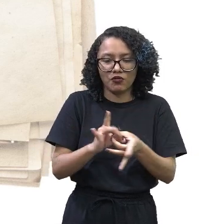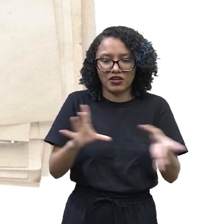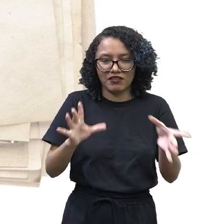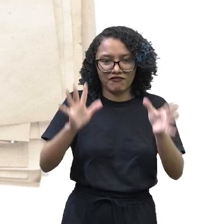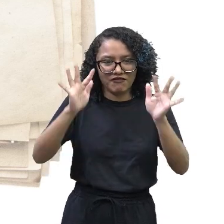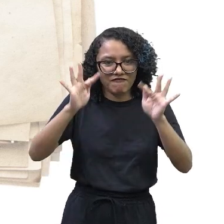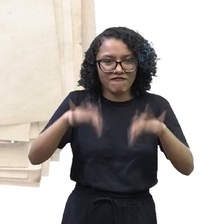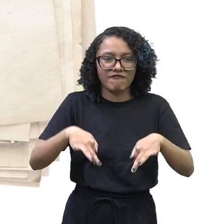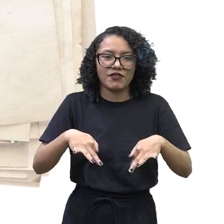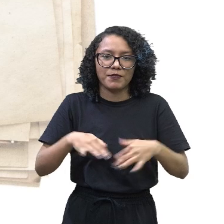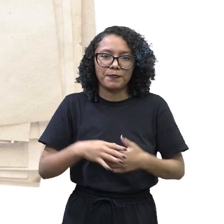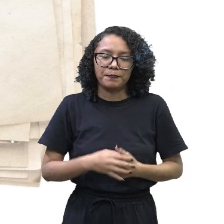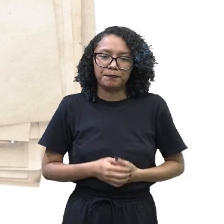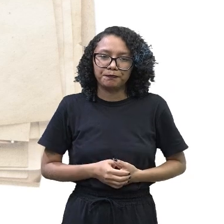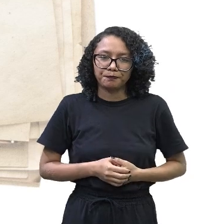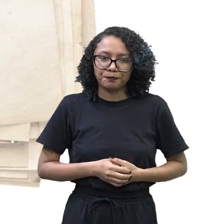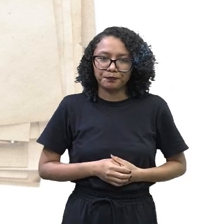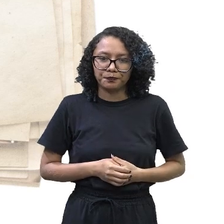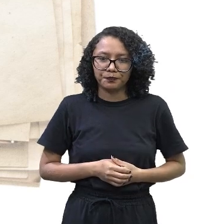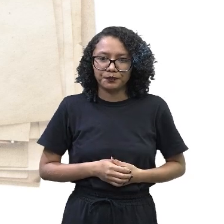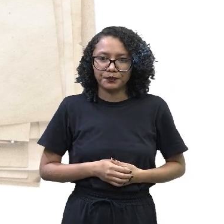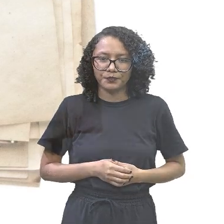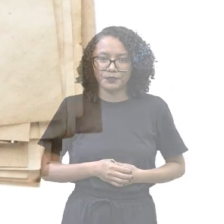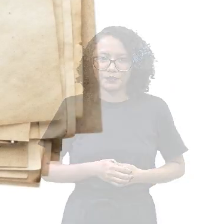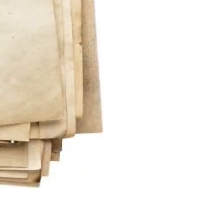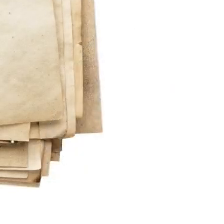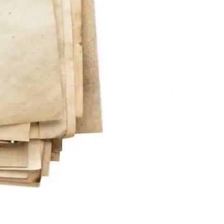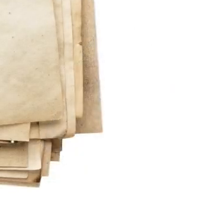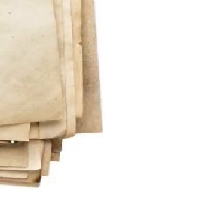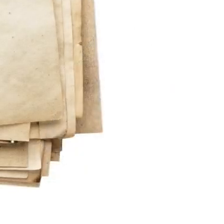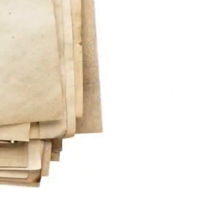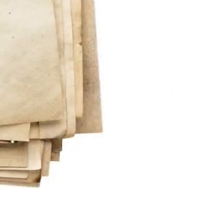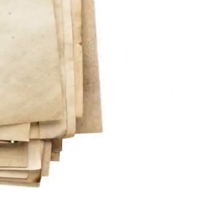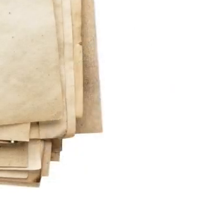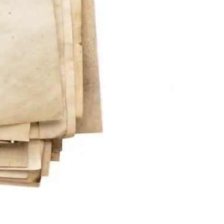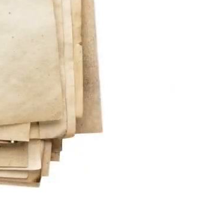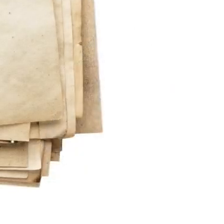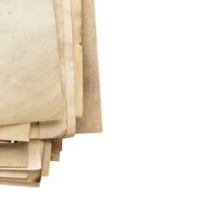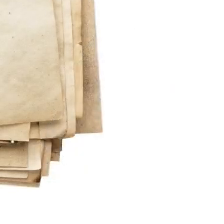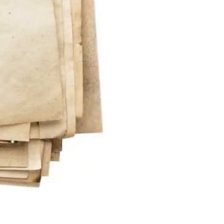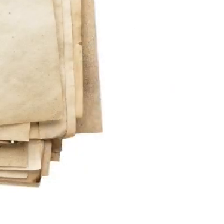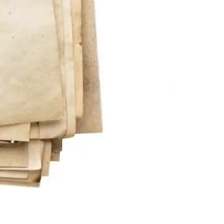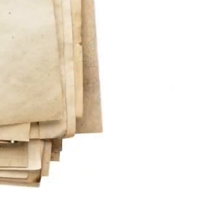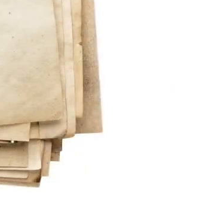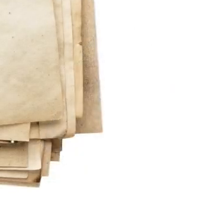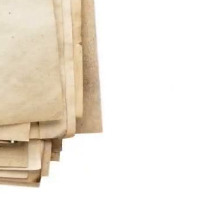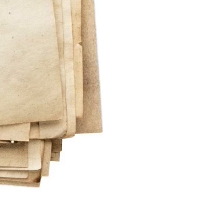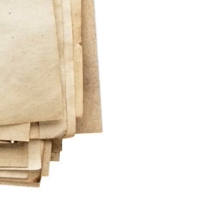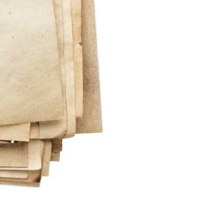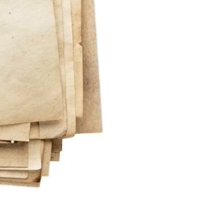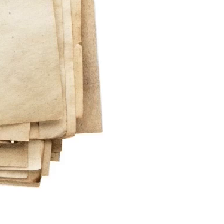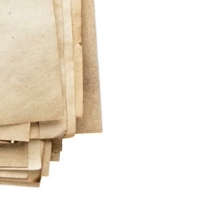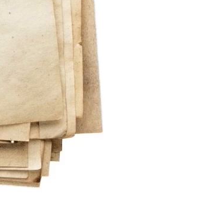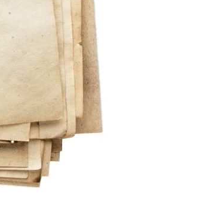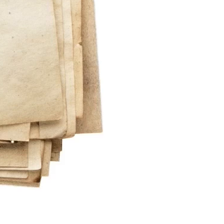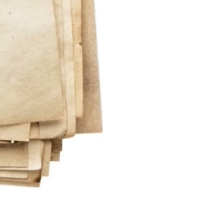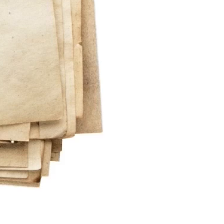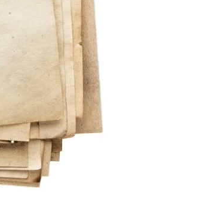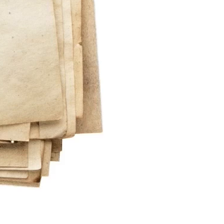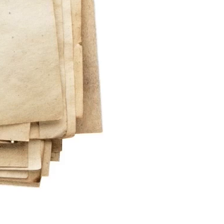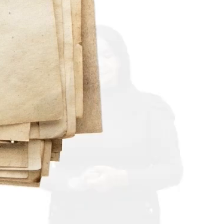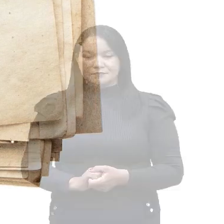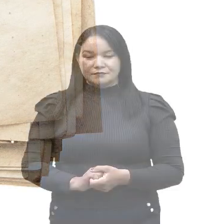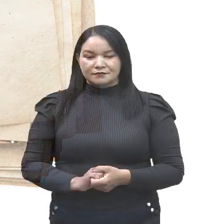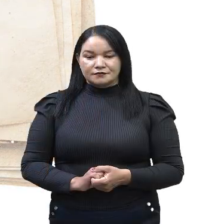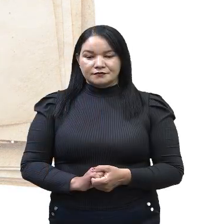Artigo 2º. revogam-se as disposições